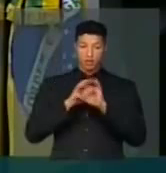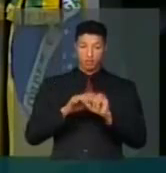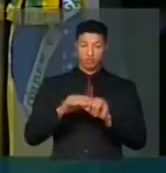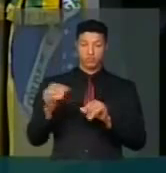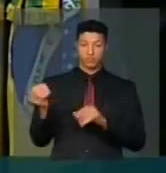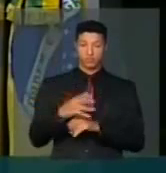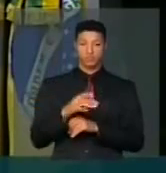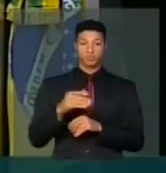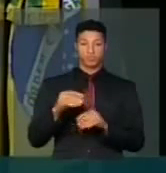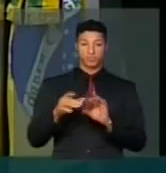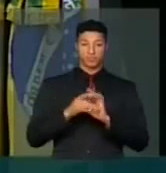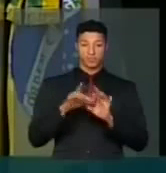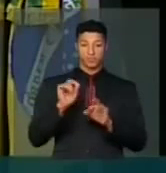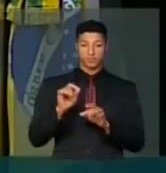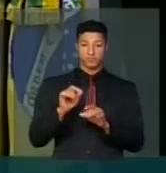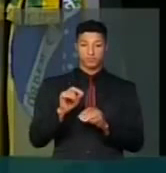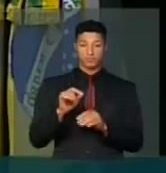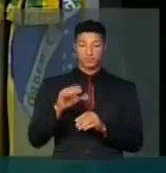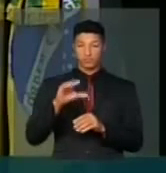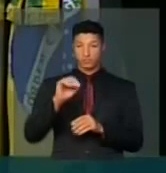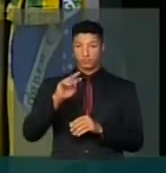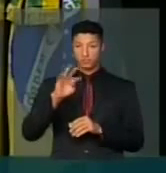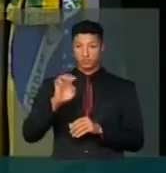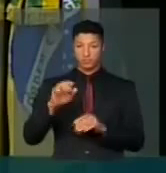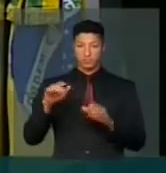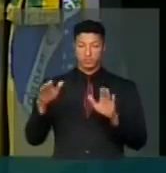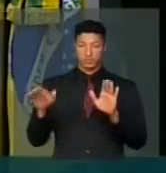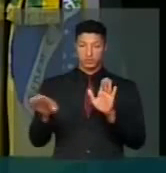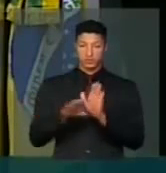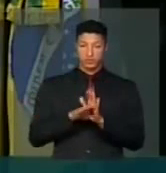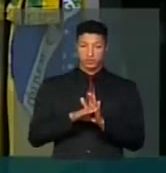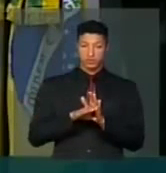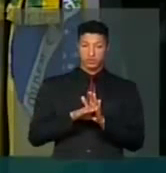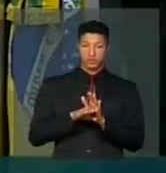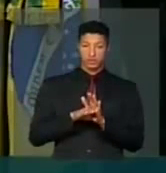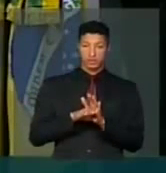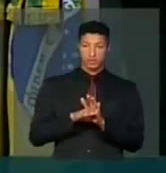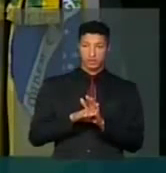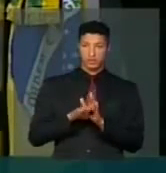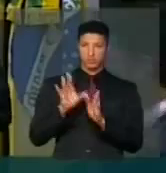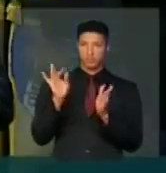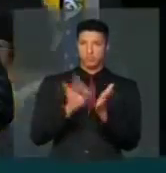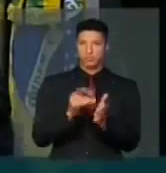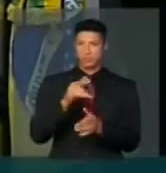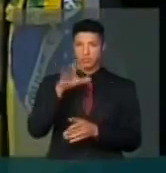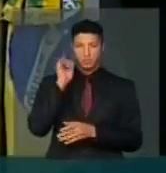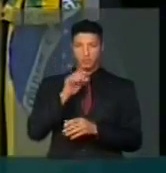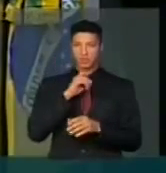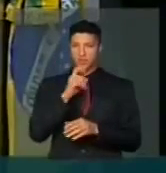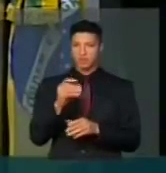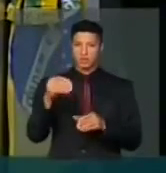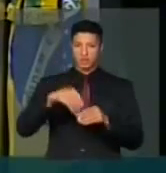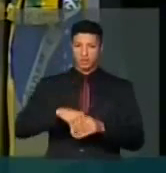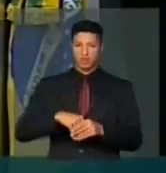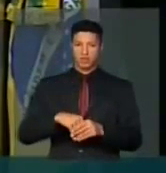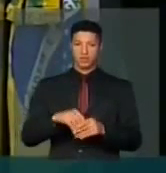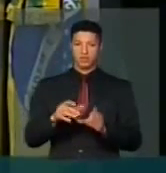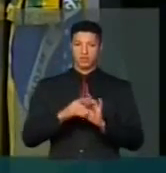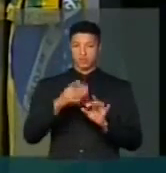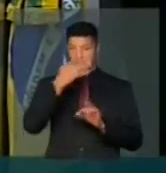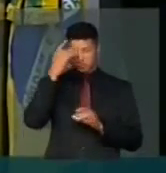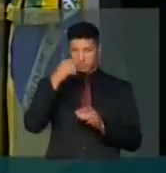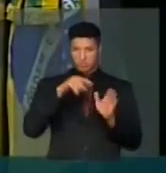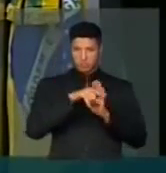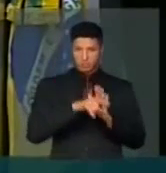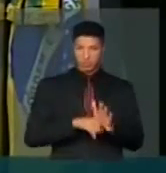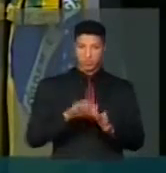legislação atual permite que cortes cheguem a vereditos sem ouvir jurados, permite o internamento de